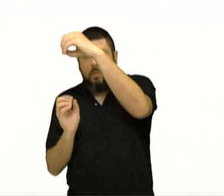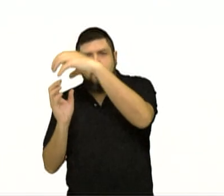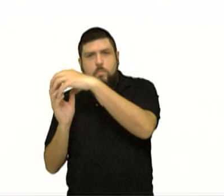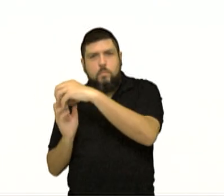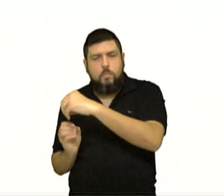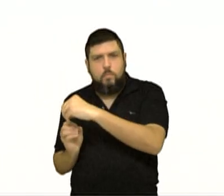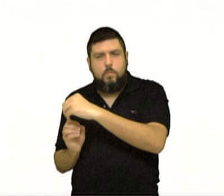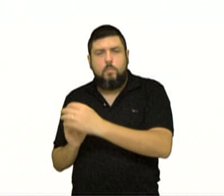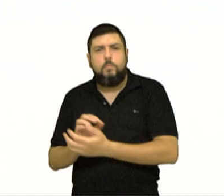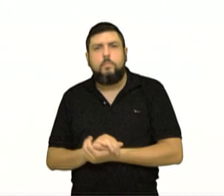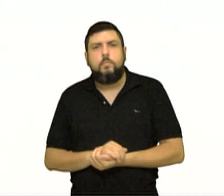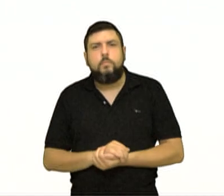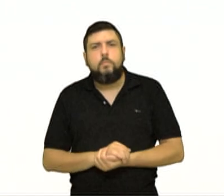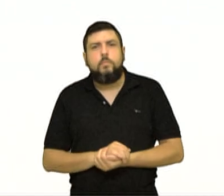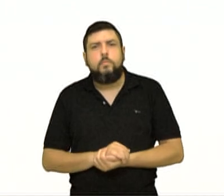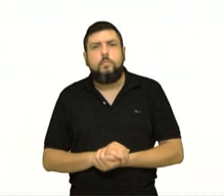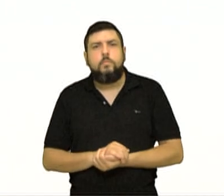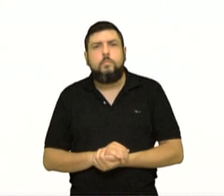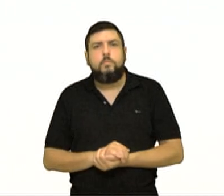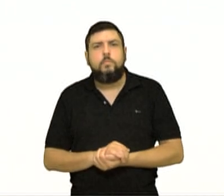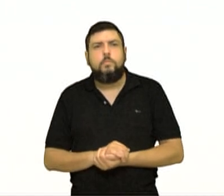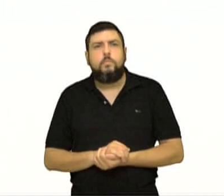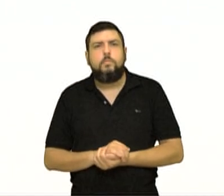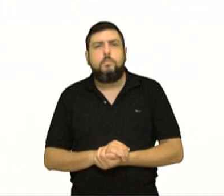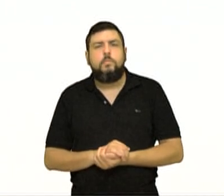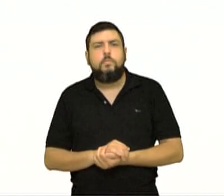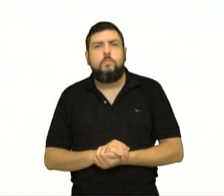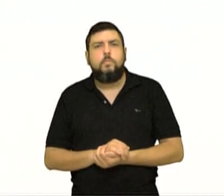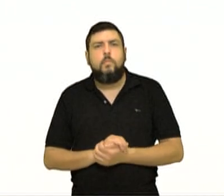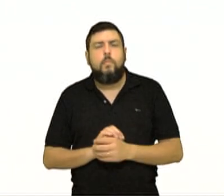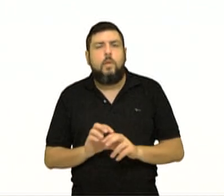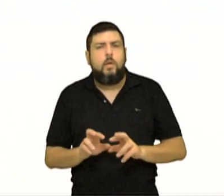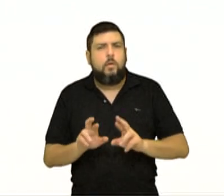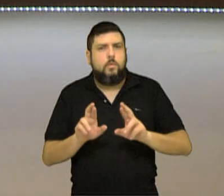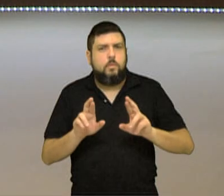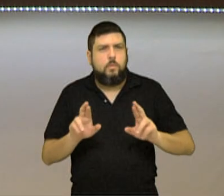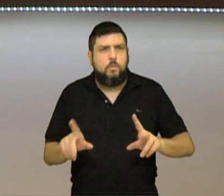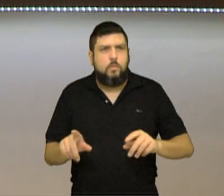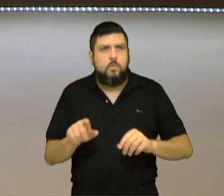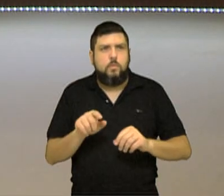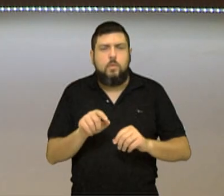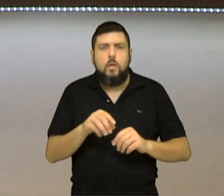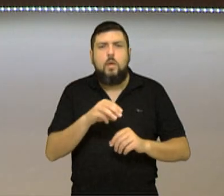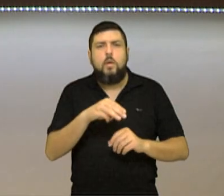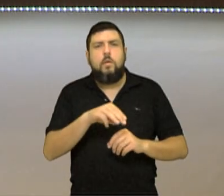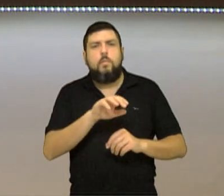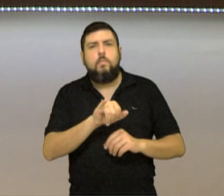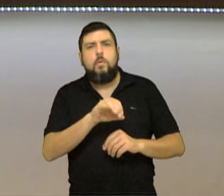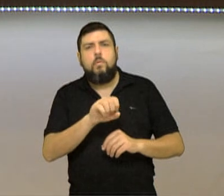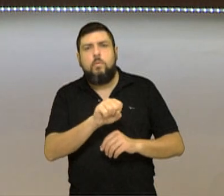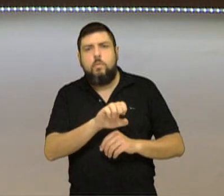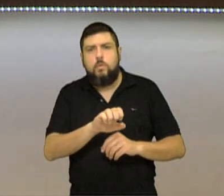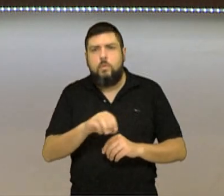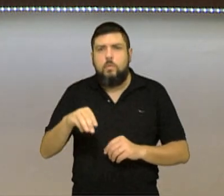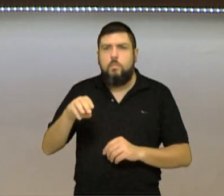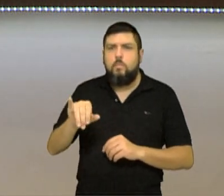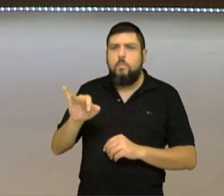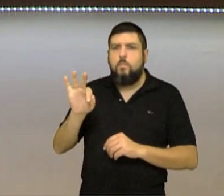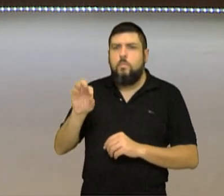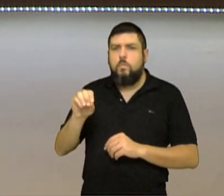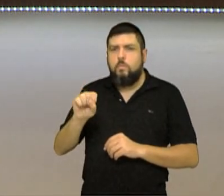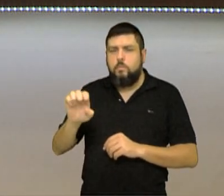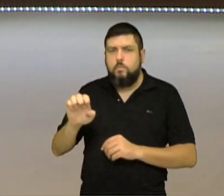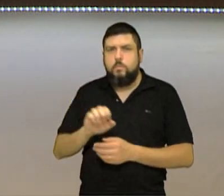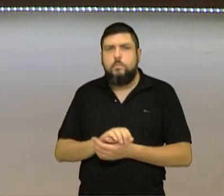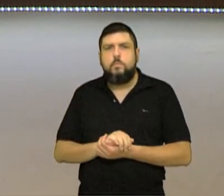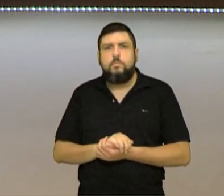caso. Beleza. Diferença básica entre esses dois processos, ou seja, o processo da meiose e o processo da mitose. Então, nós temos